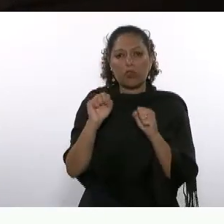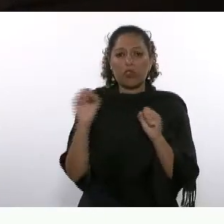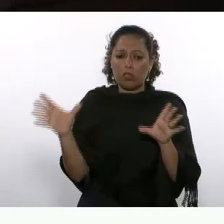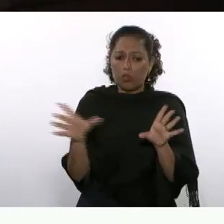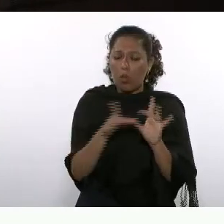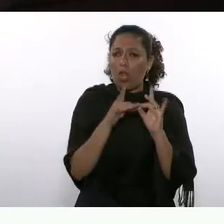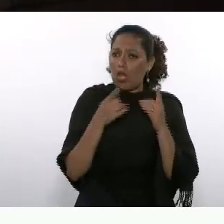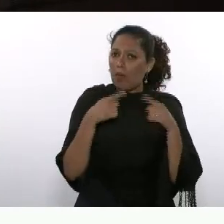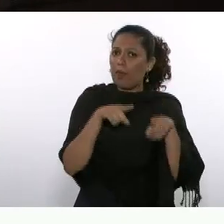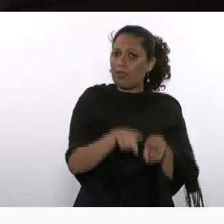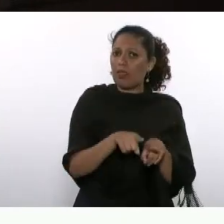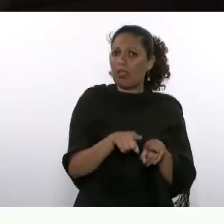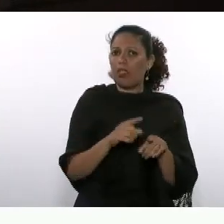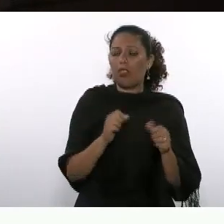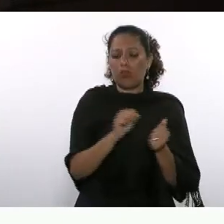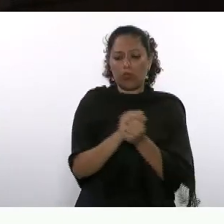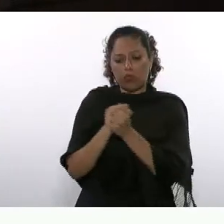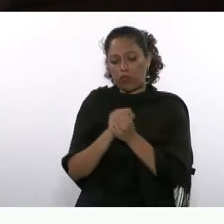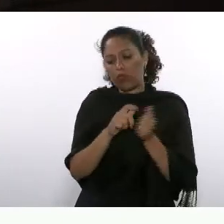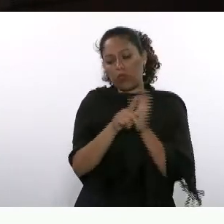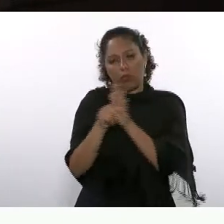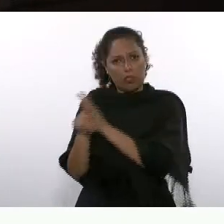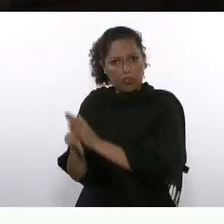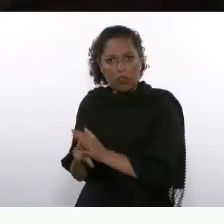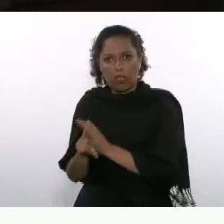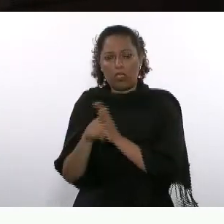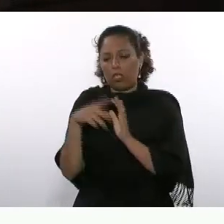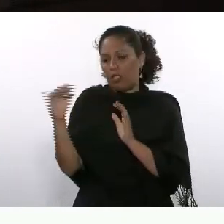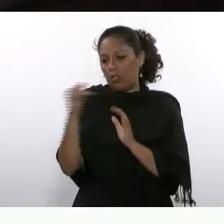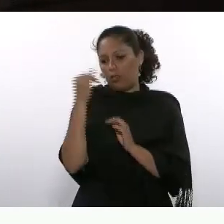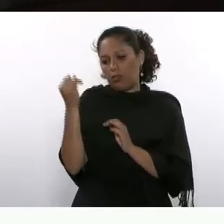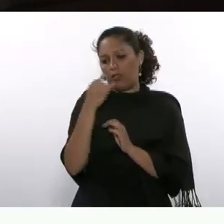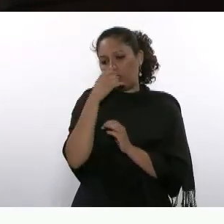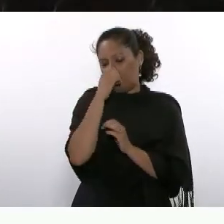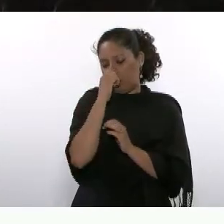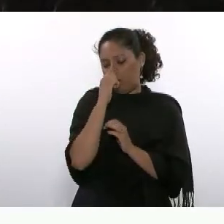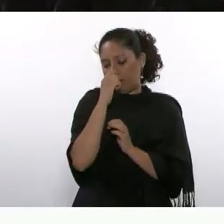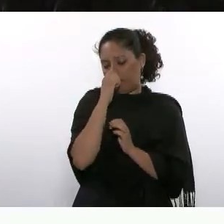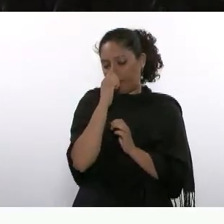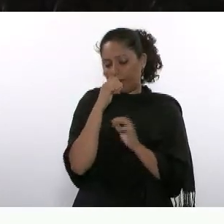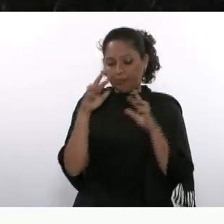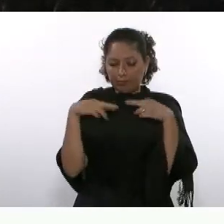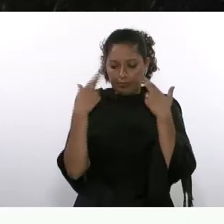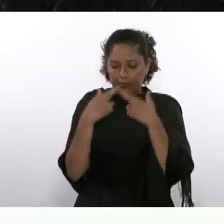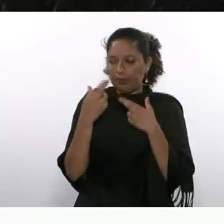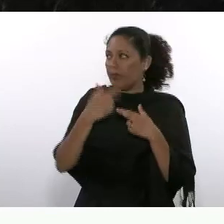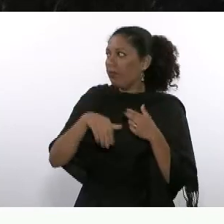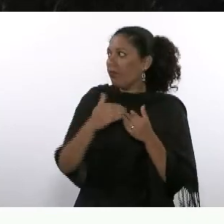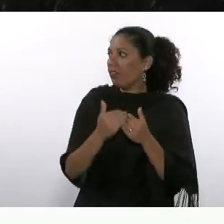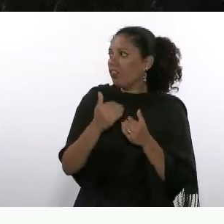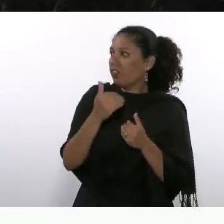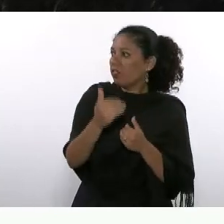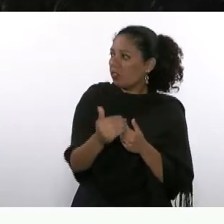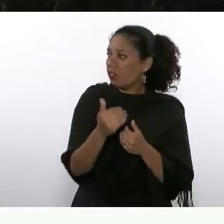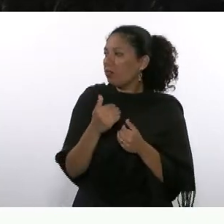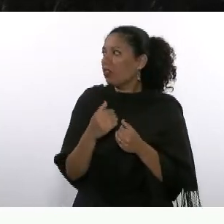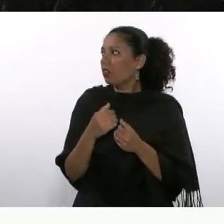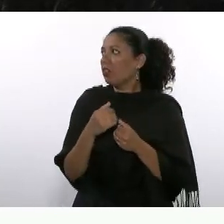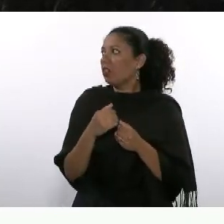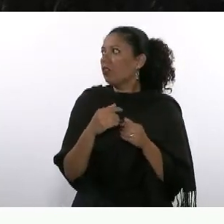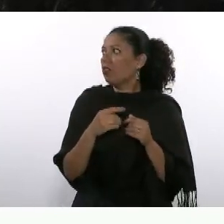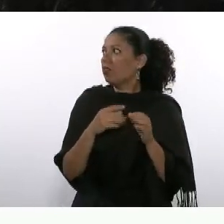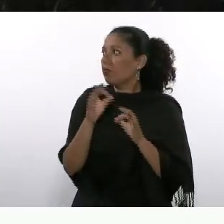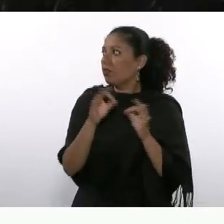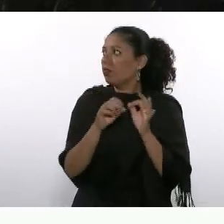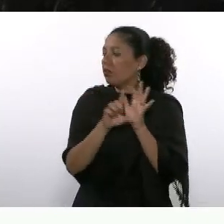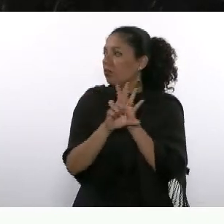parceiros para viabilizar esse projeto é uma enormidade. Né? A audiência pública já nasce com um legado. Fazer uma indicação legislativa de